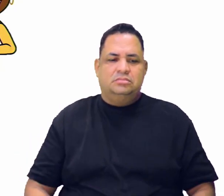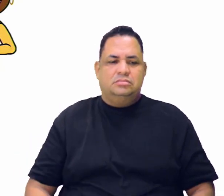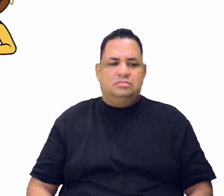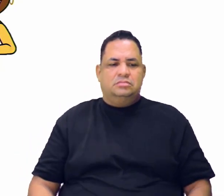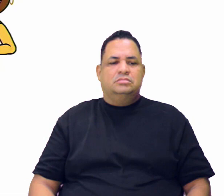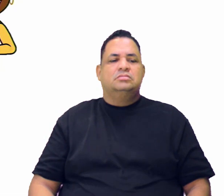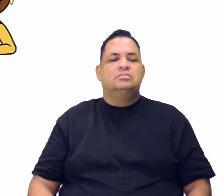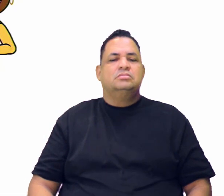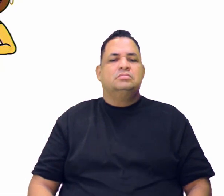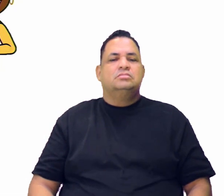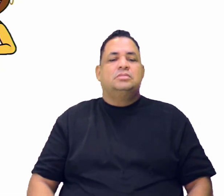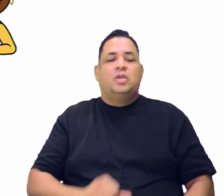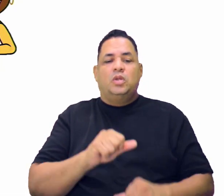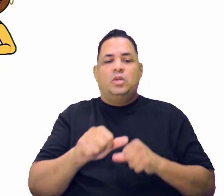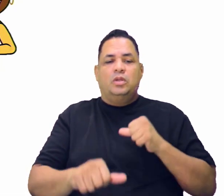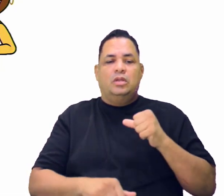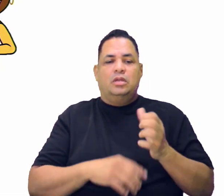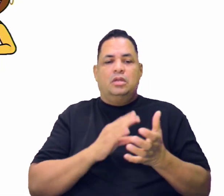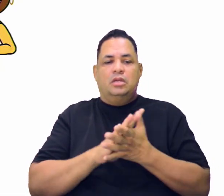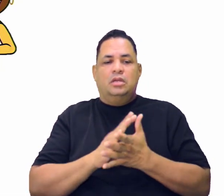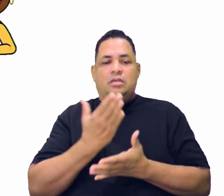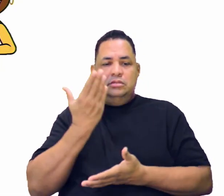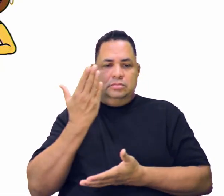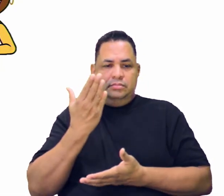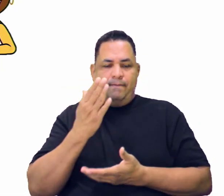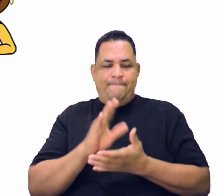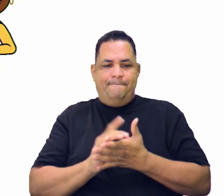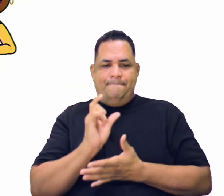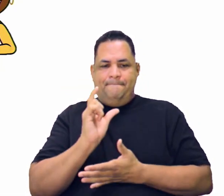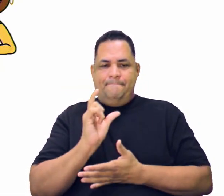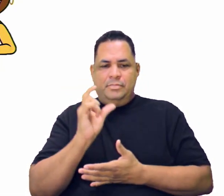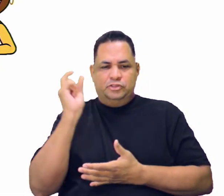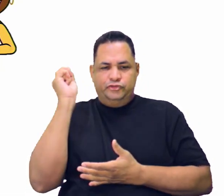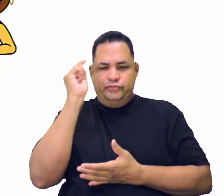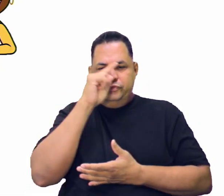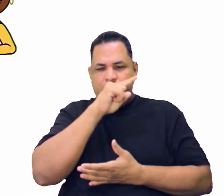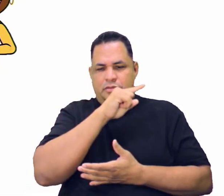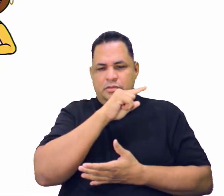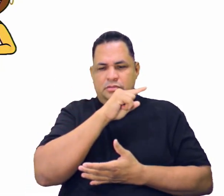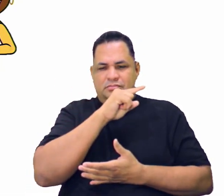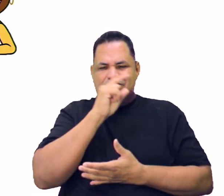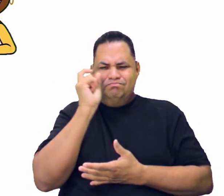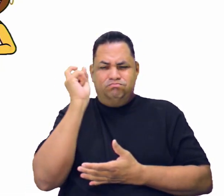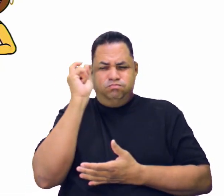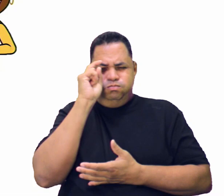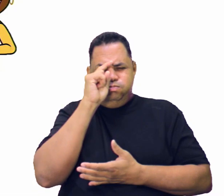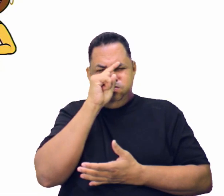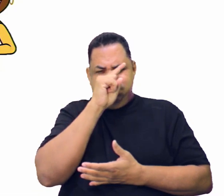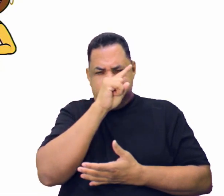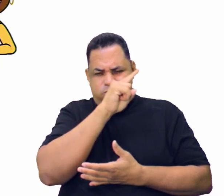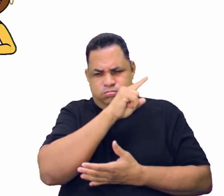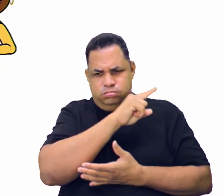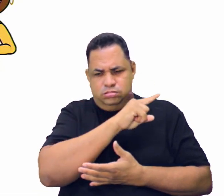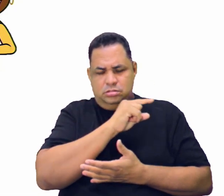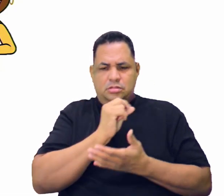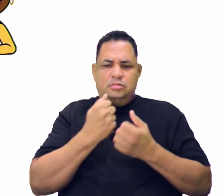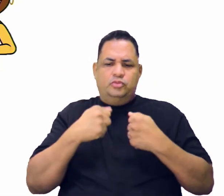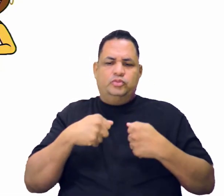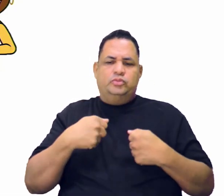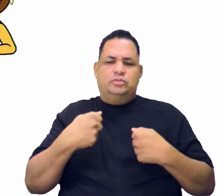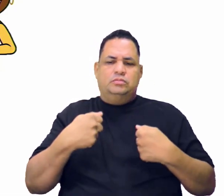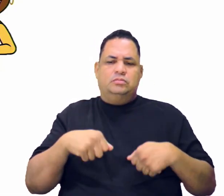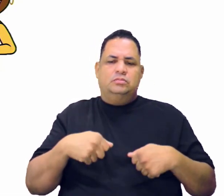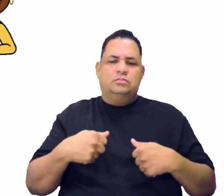dificilmente, aí ó, encaixou o quê? O dificilmente. podia caminhar. Tá